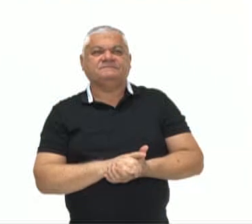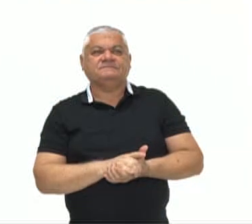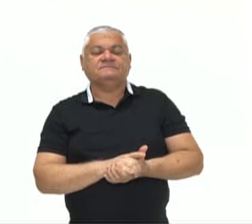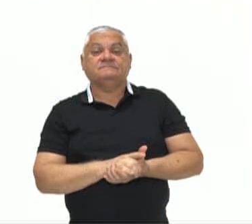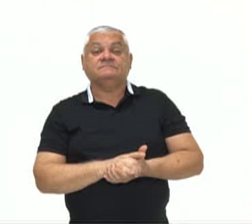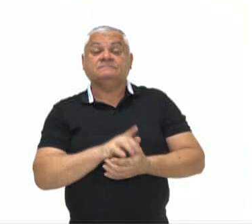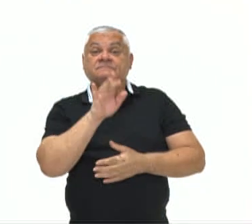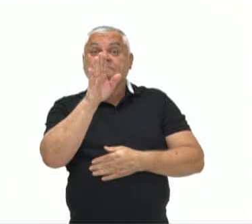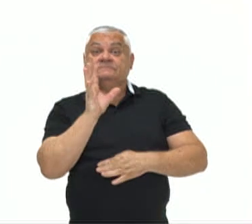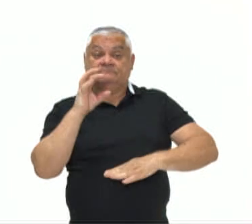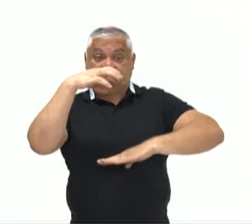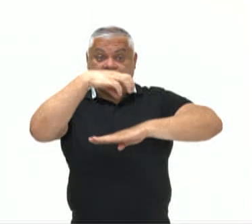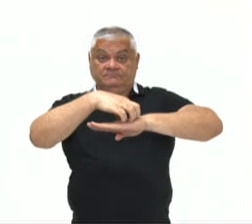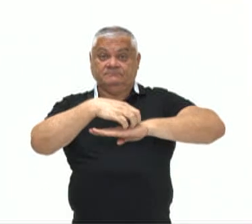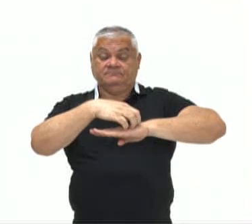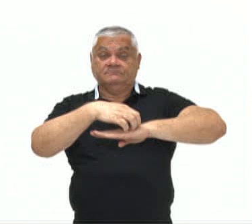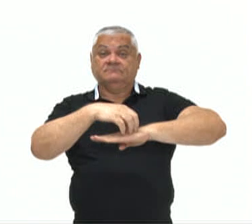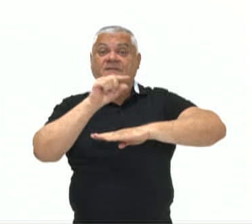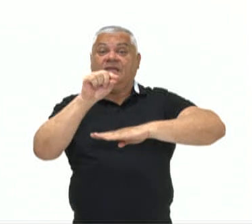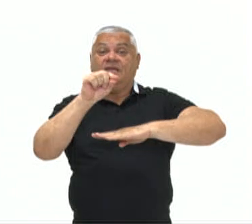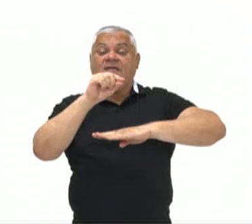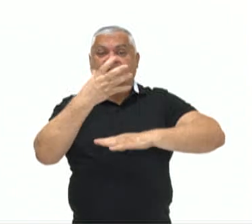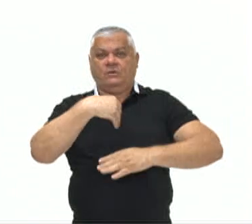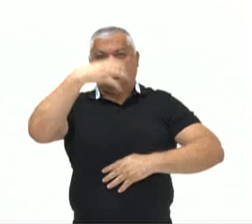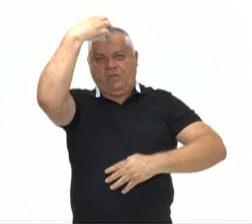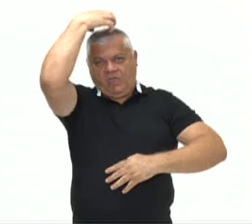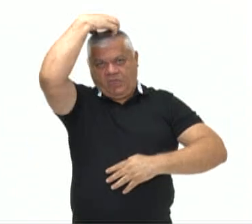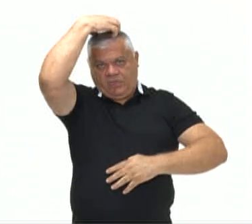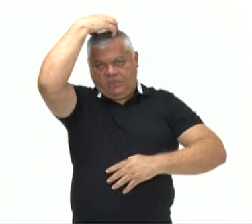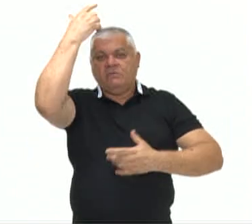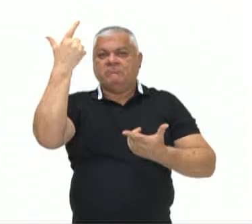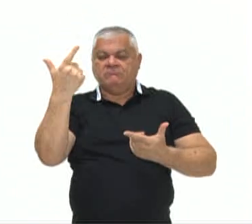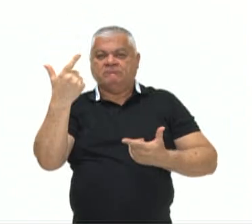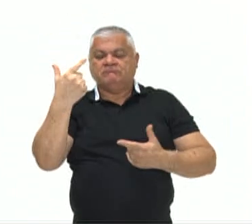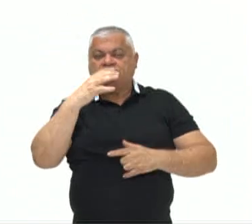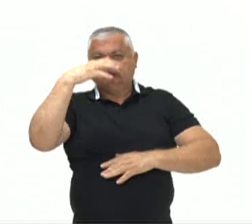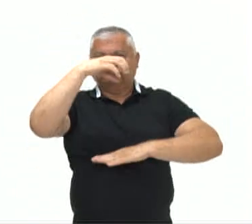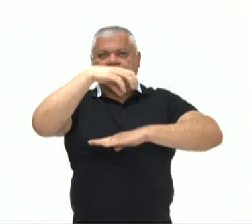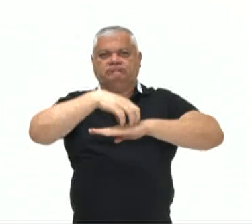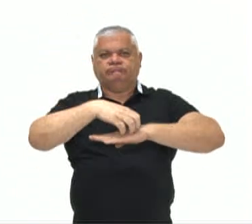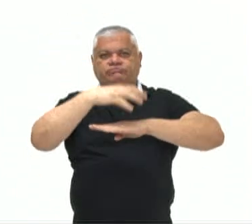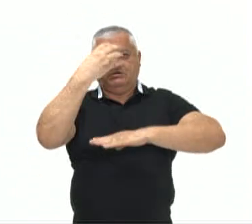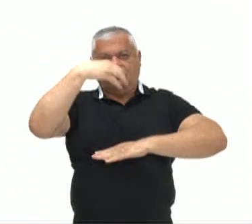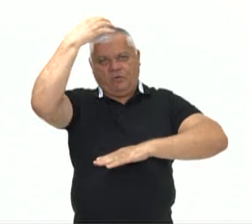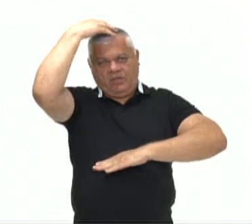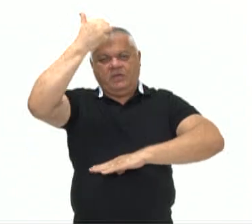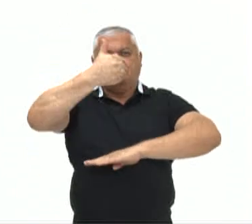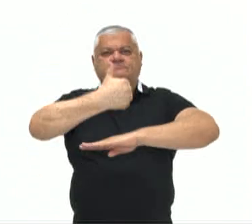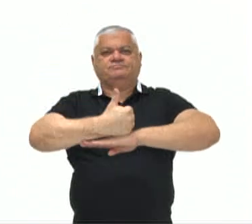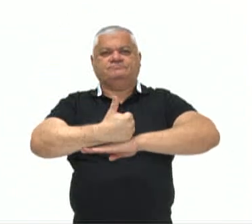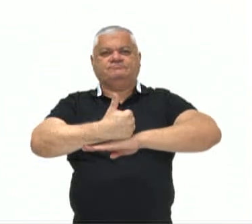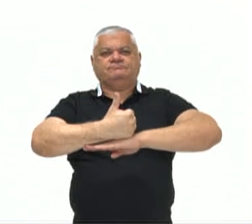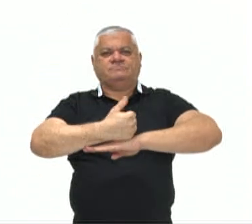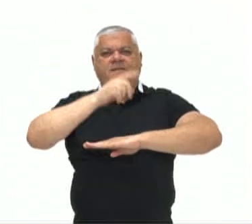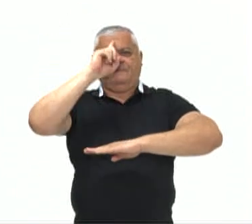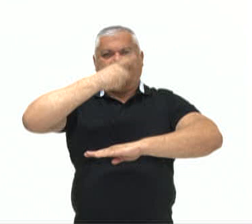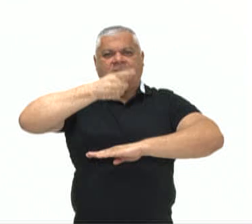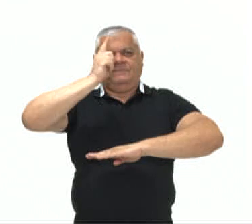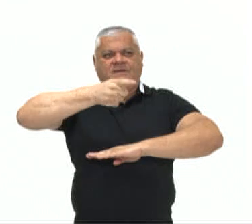E a centralização do poder, né, era uma outra questão também, é um outro tópico muito importante para a compreensão desse Brasil